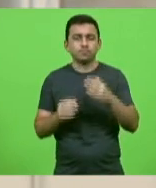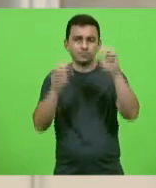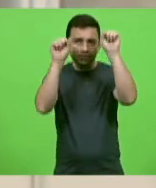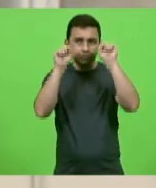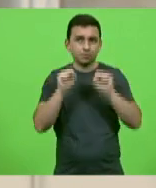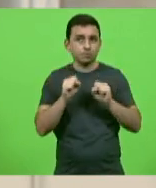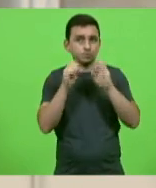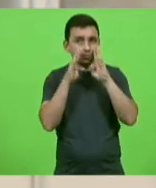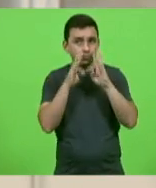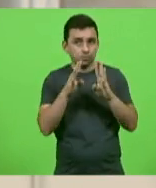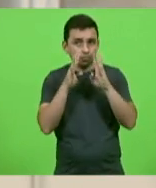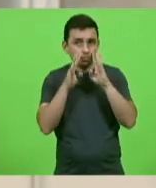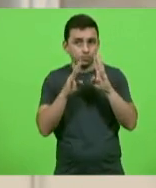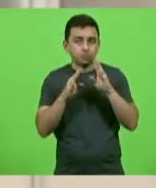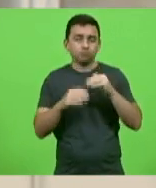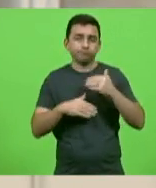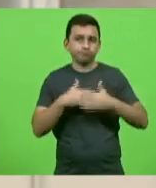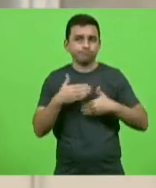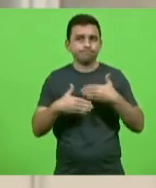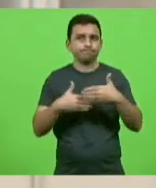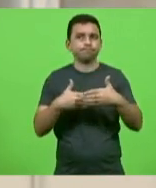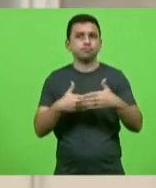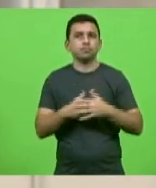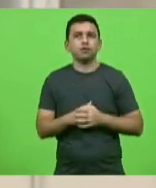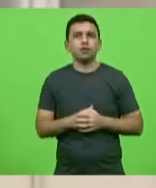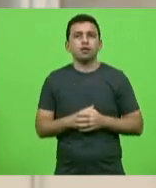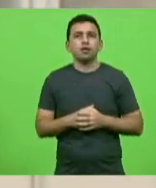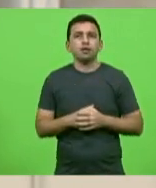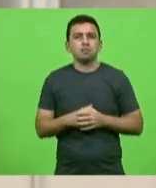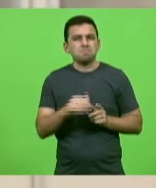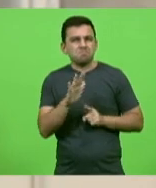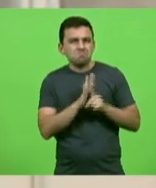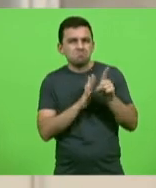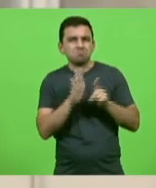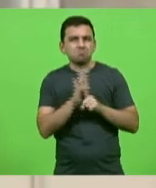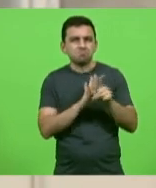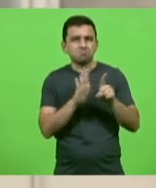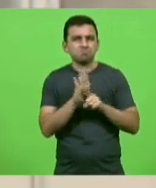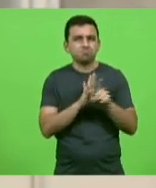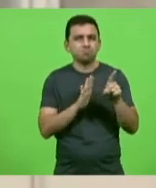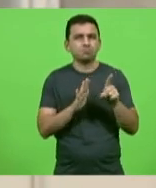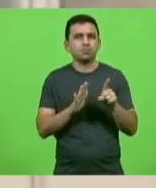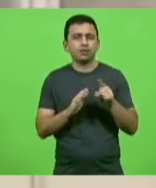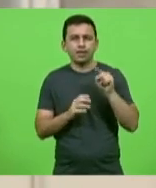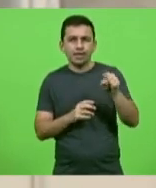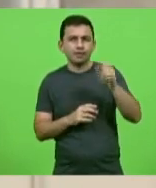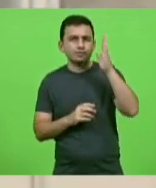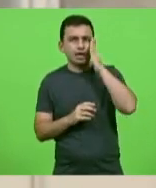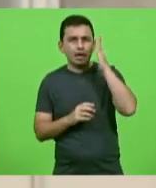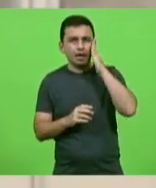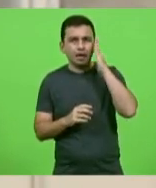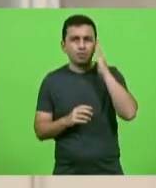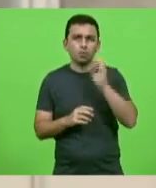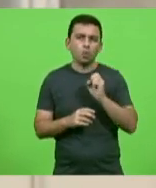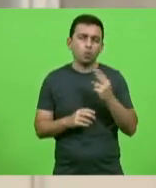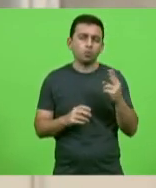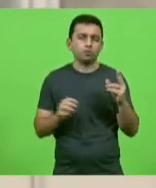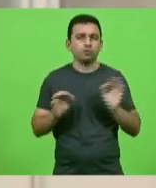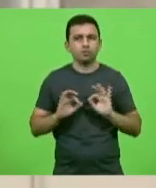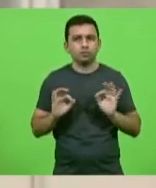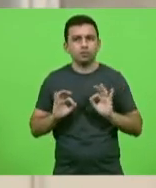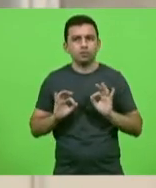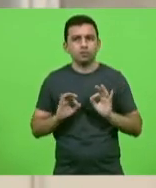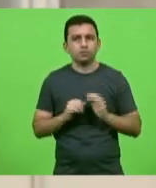ouvidas durante o procedimento a formulação de perguntas sobre a ciência do governador sobre os